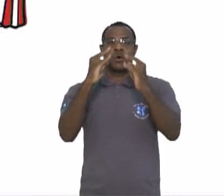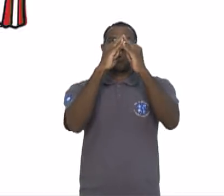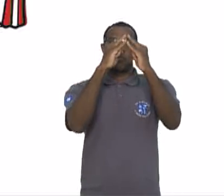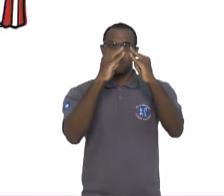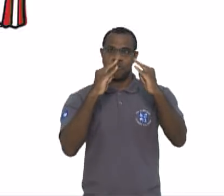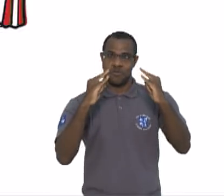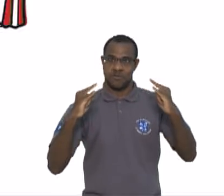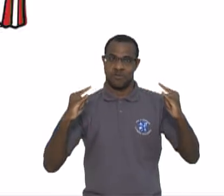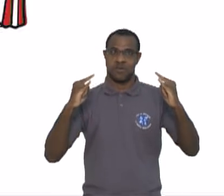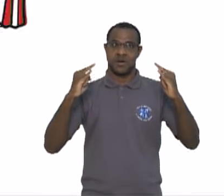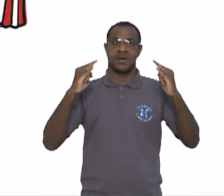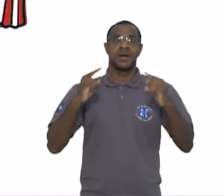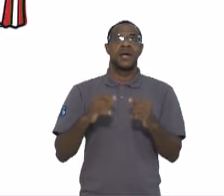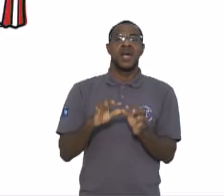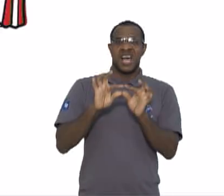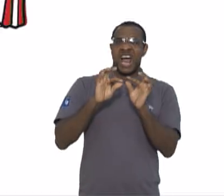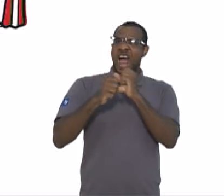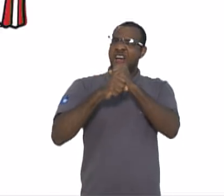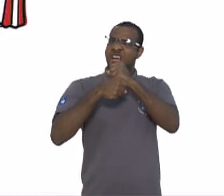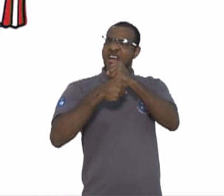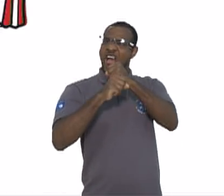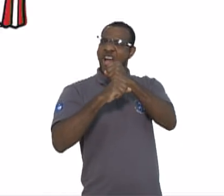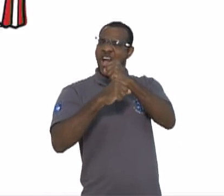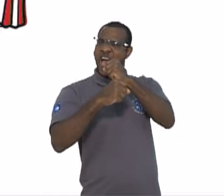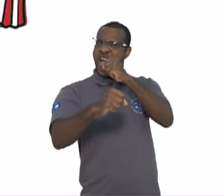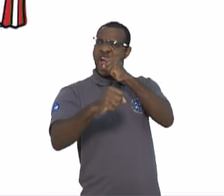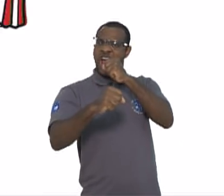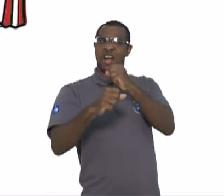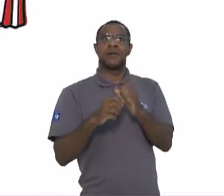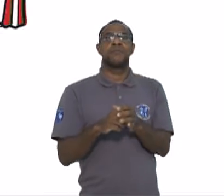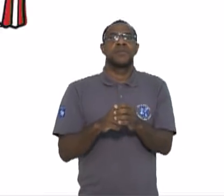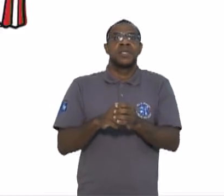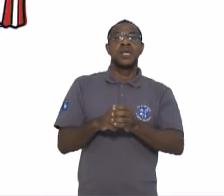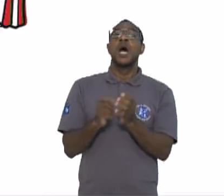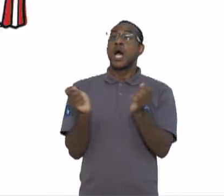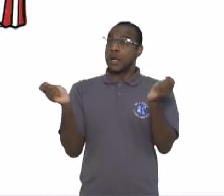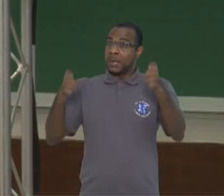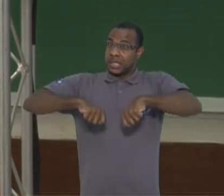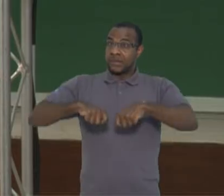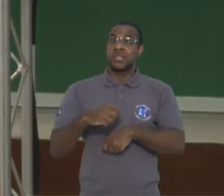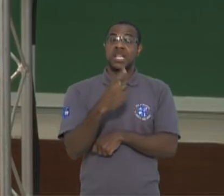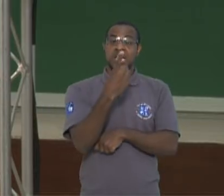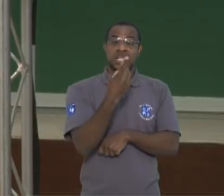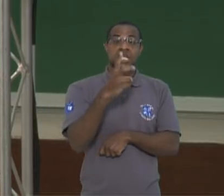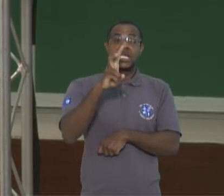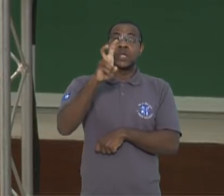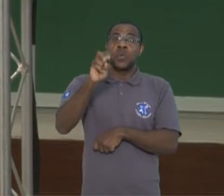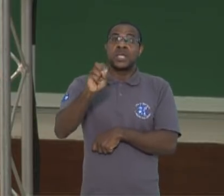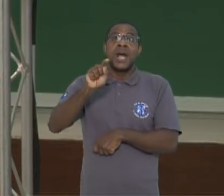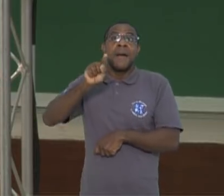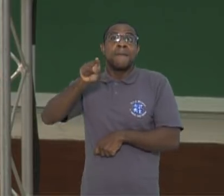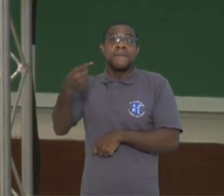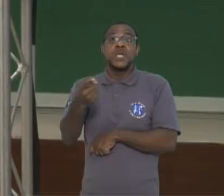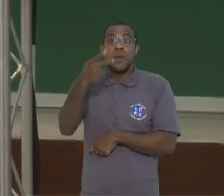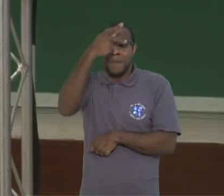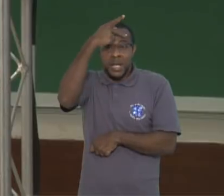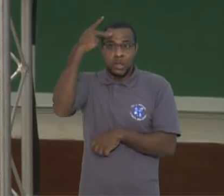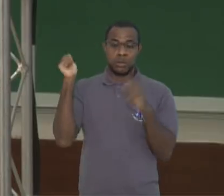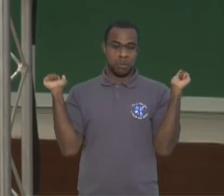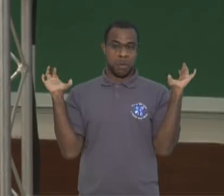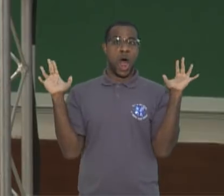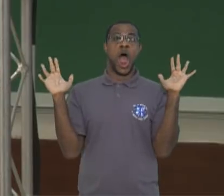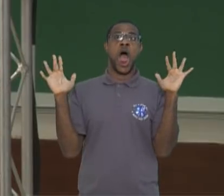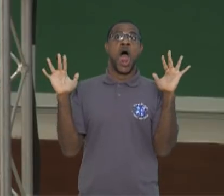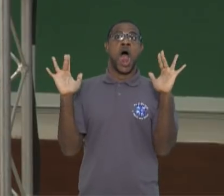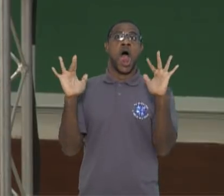quadrados. Século 6 a.C., capacidade para 150 mil espectadores.